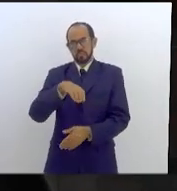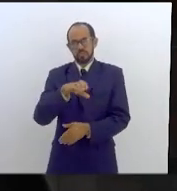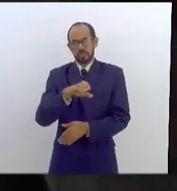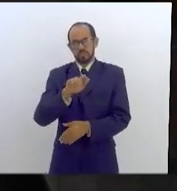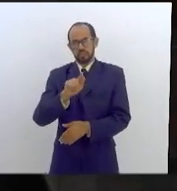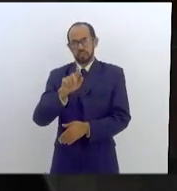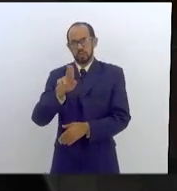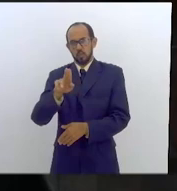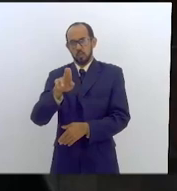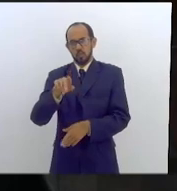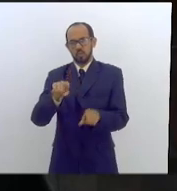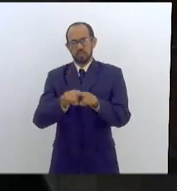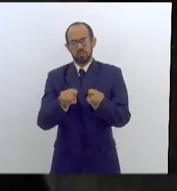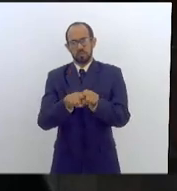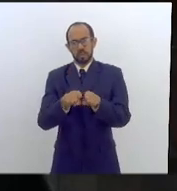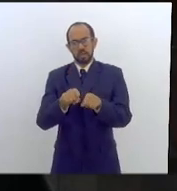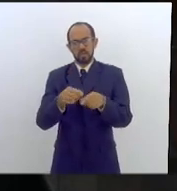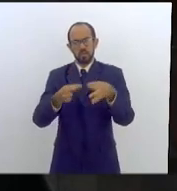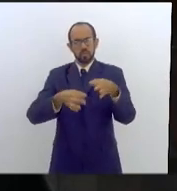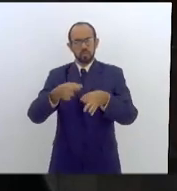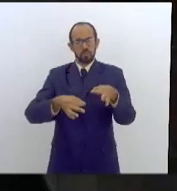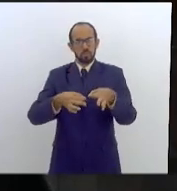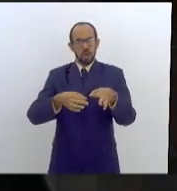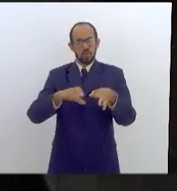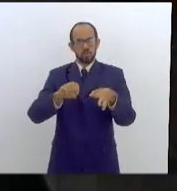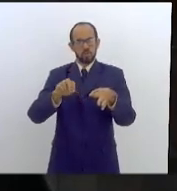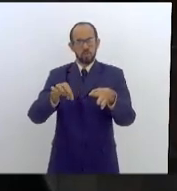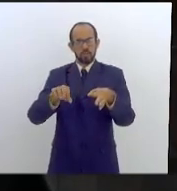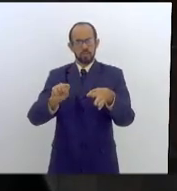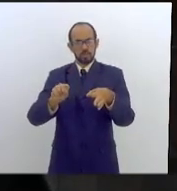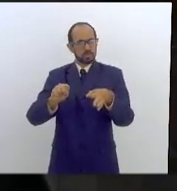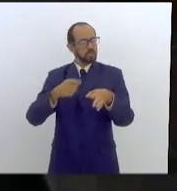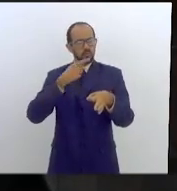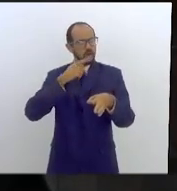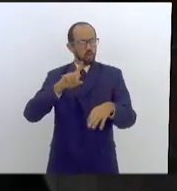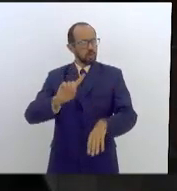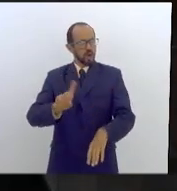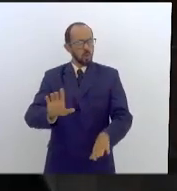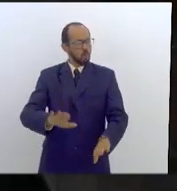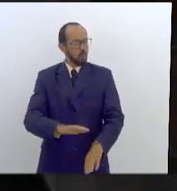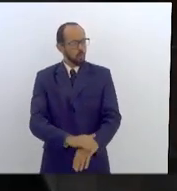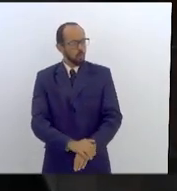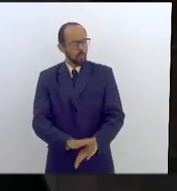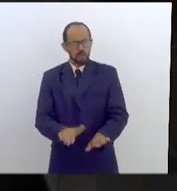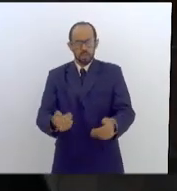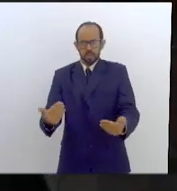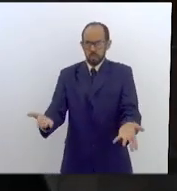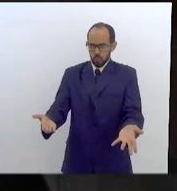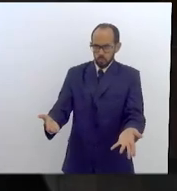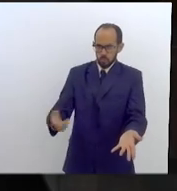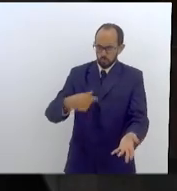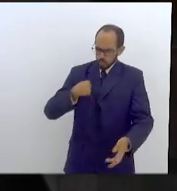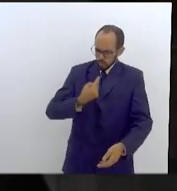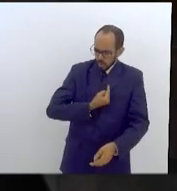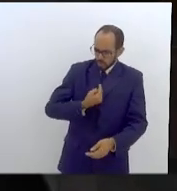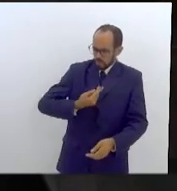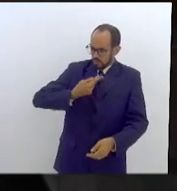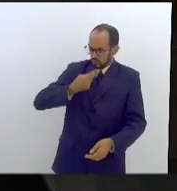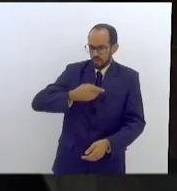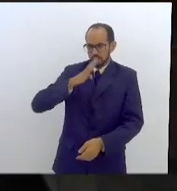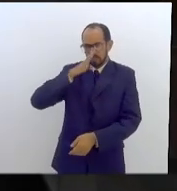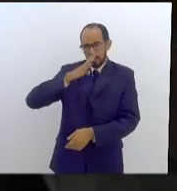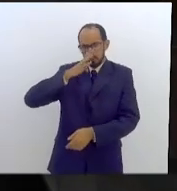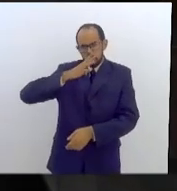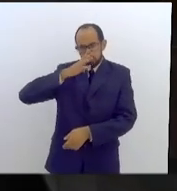de contas da União sobre a matéria órgãos que negam isso armas que negam então assim nós estamos falando aqui já aberrações atrás de